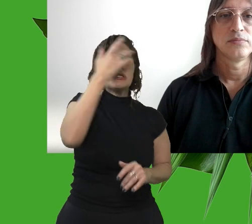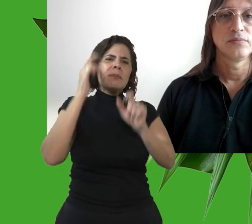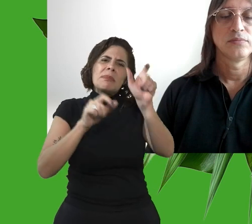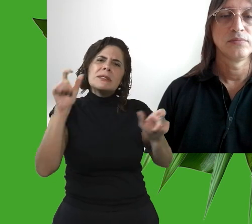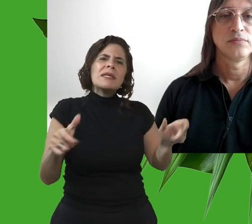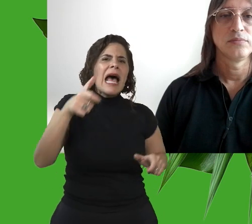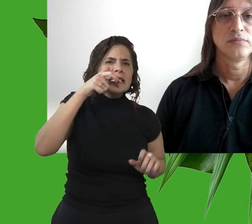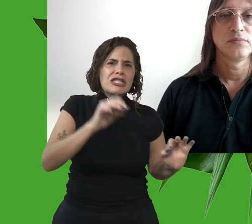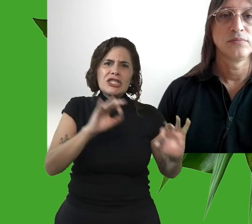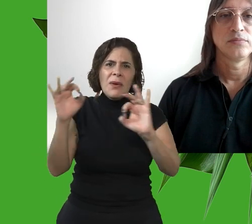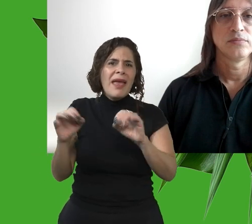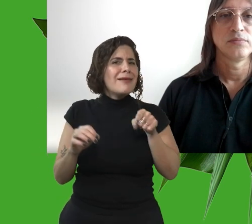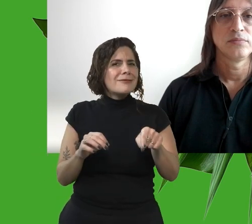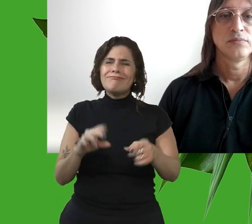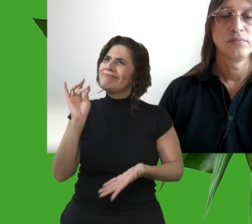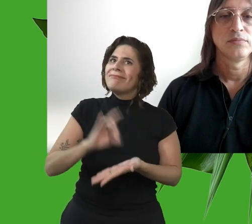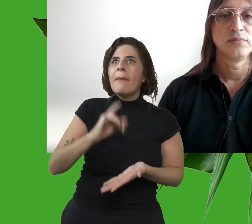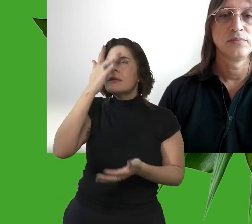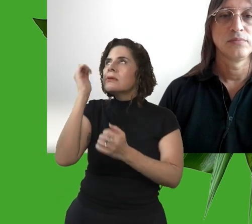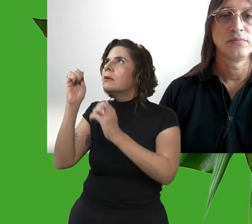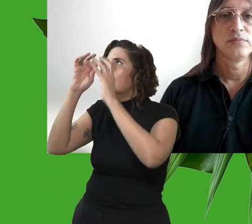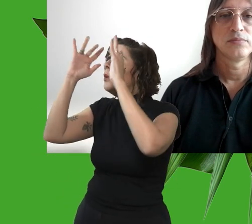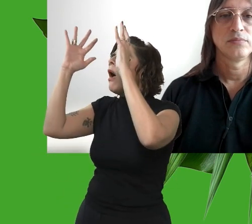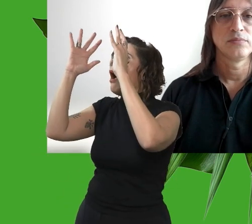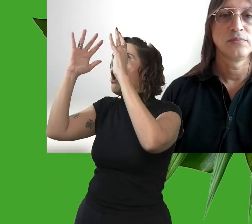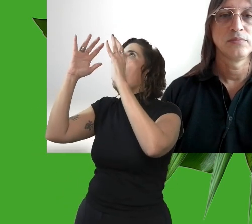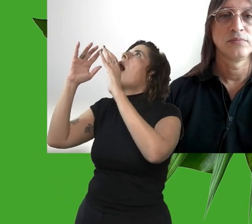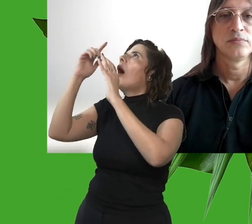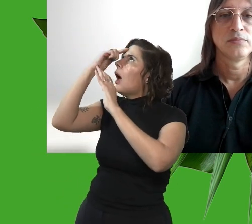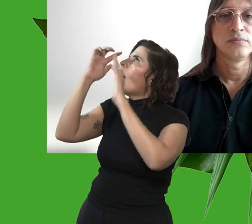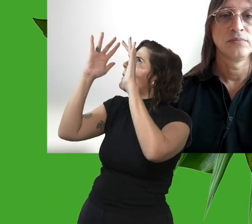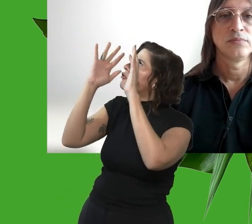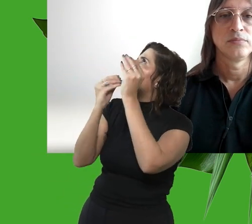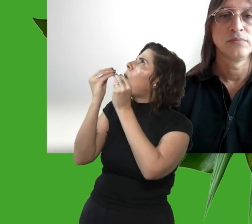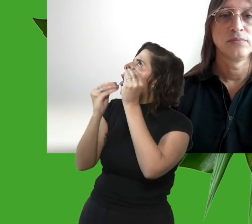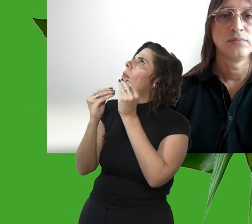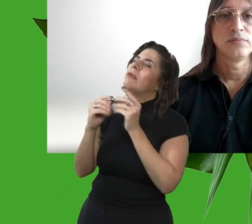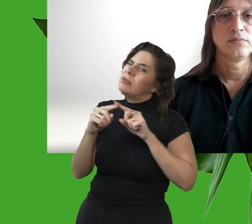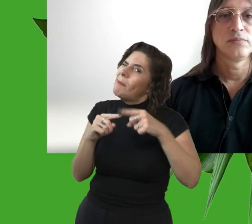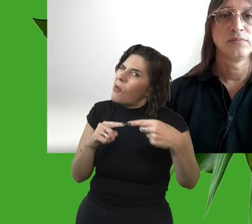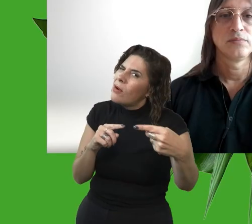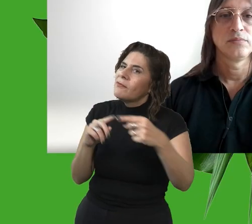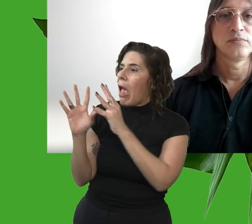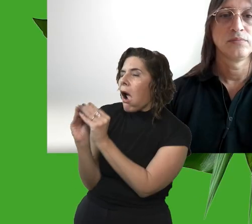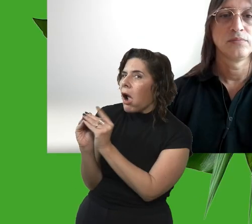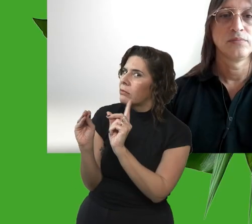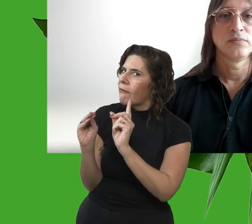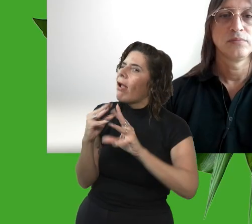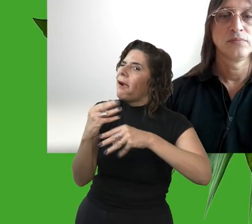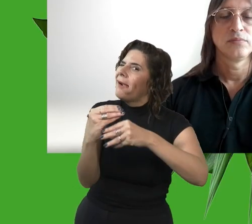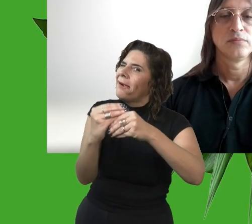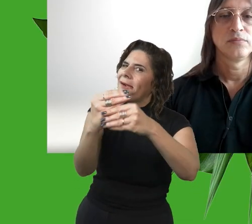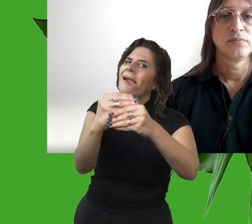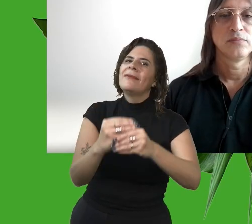Fantástico. Então isso realmente entra aí no imaginário das pessoas. Foi uma versão reduzida e a gente vai ter a série completa entrando aí no dia 5 de novembro no